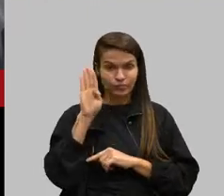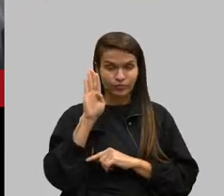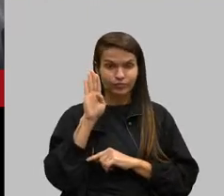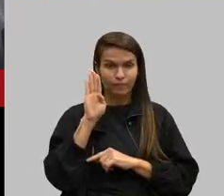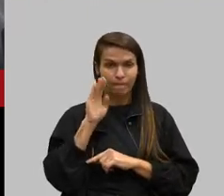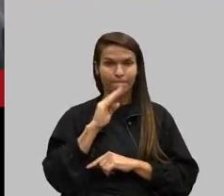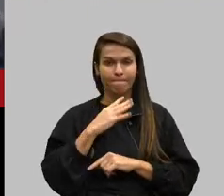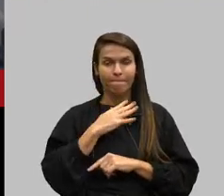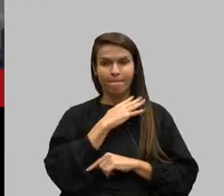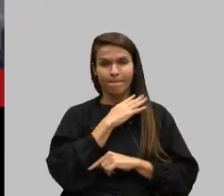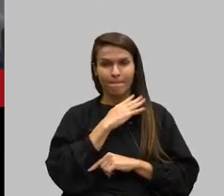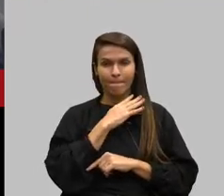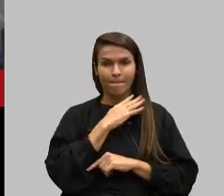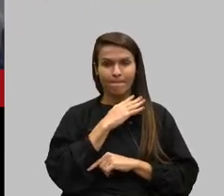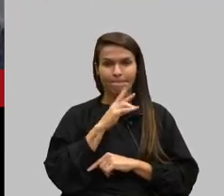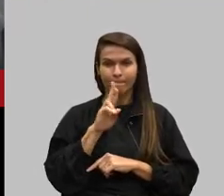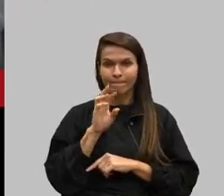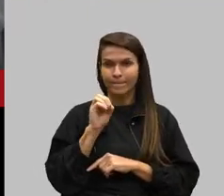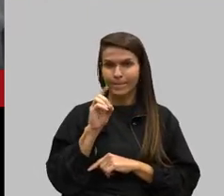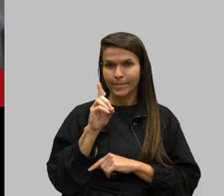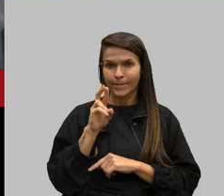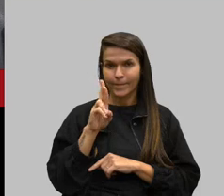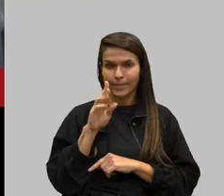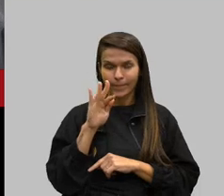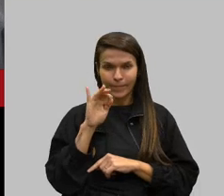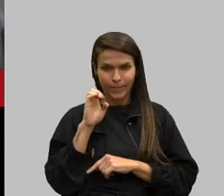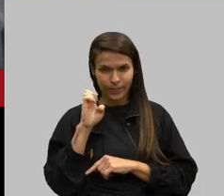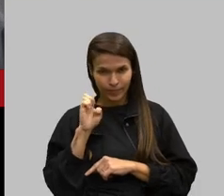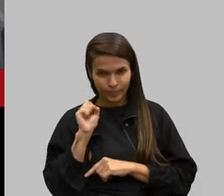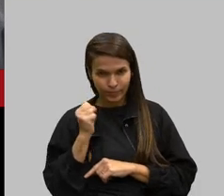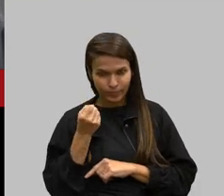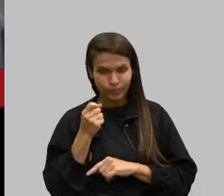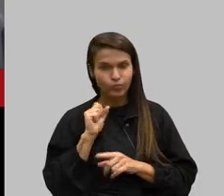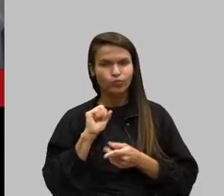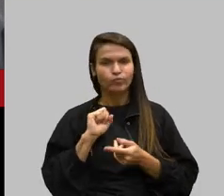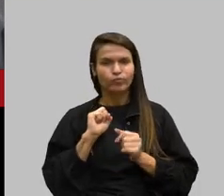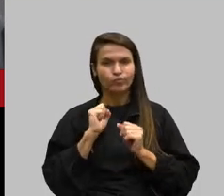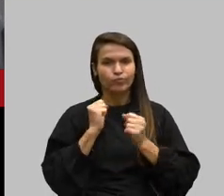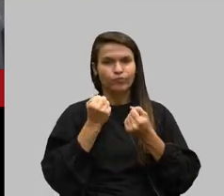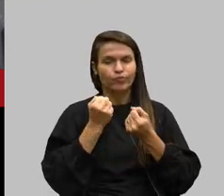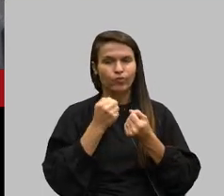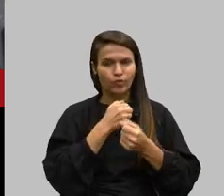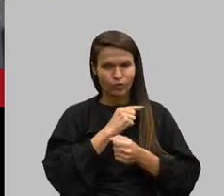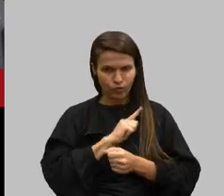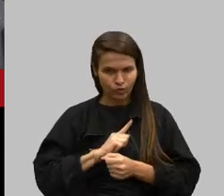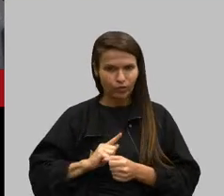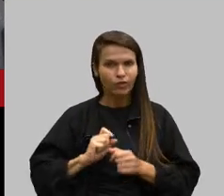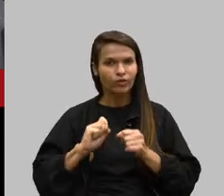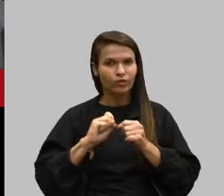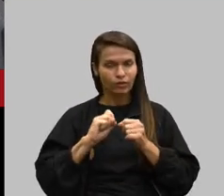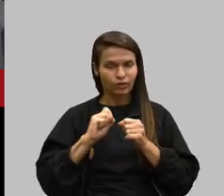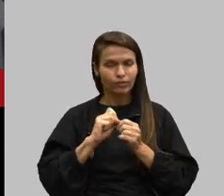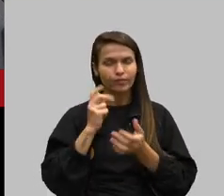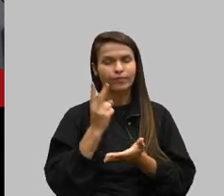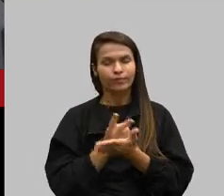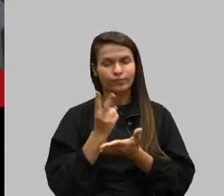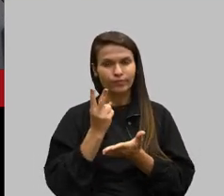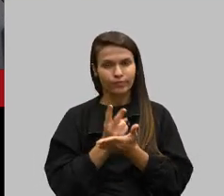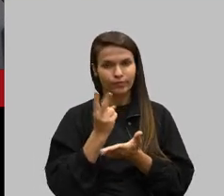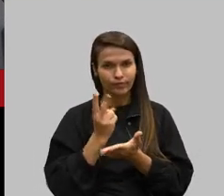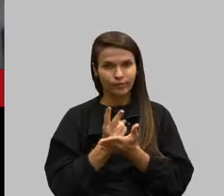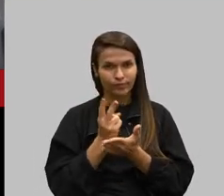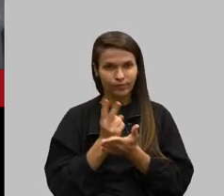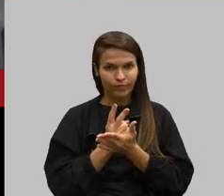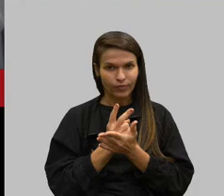Rodrigues é a questão de caixa esforço este governo tem feito de maneira permanente as